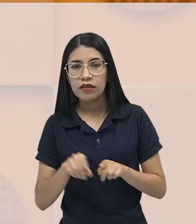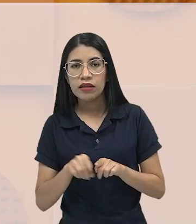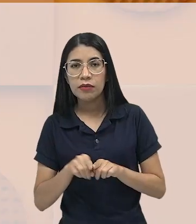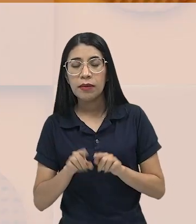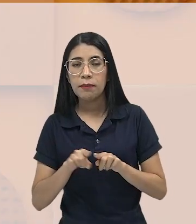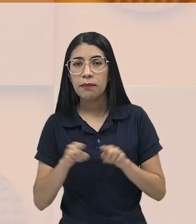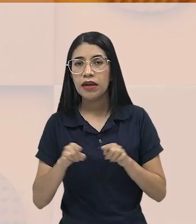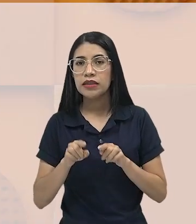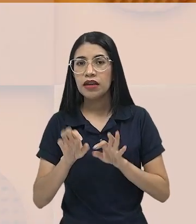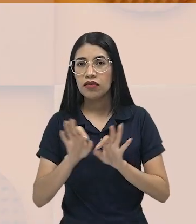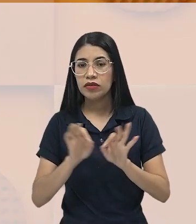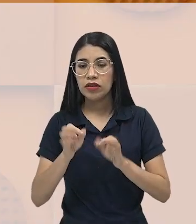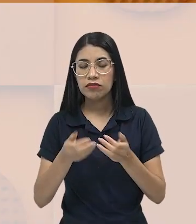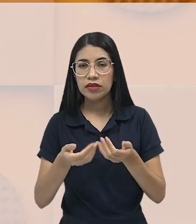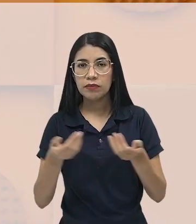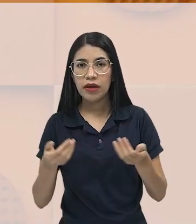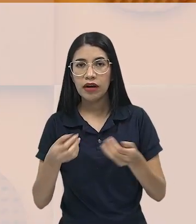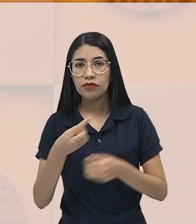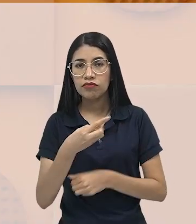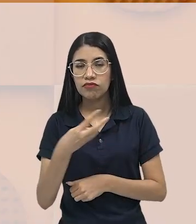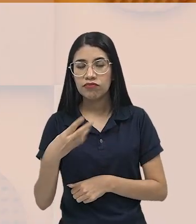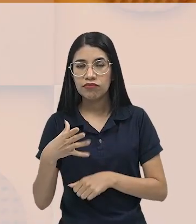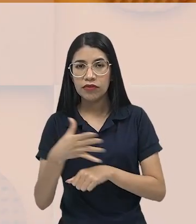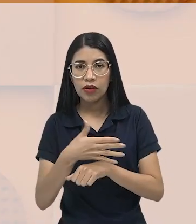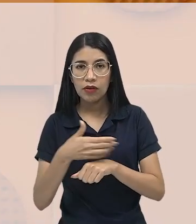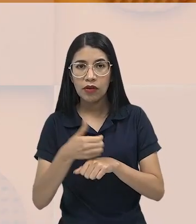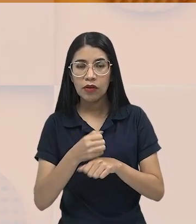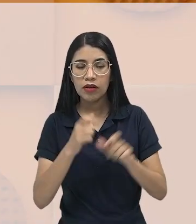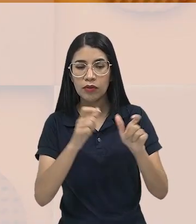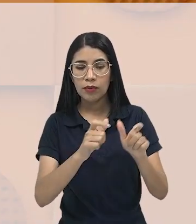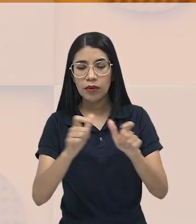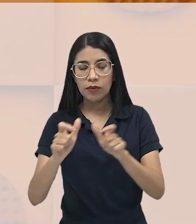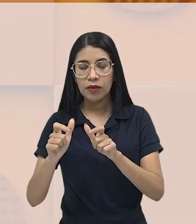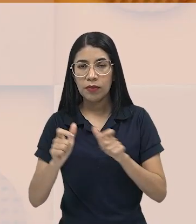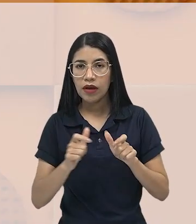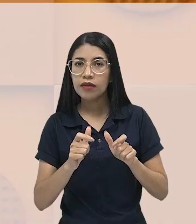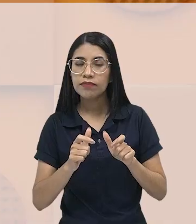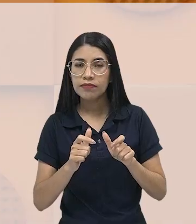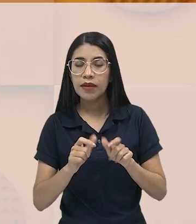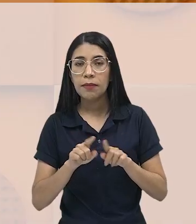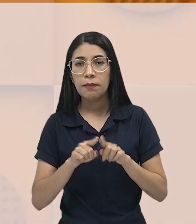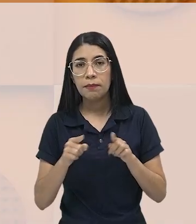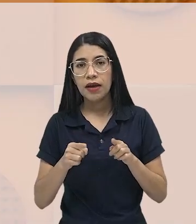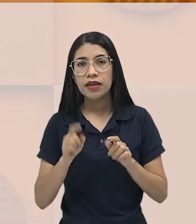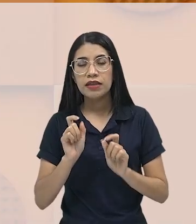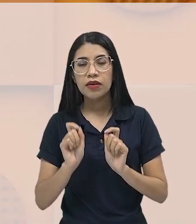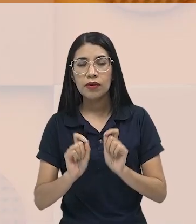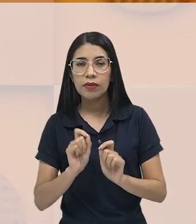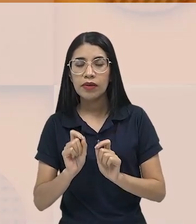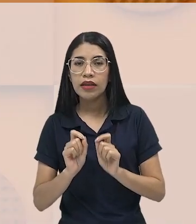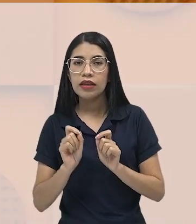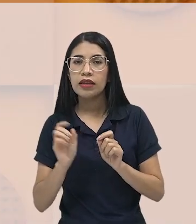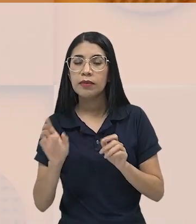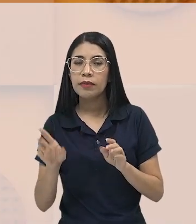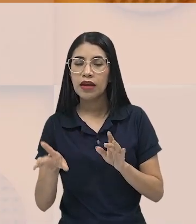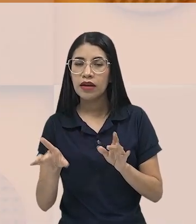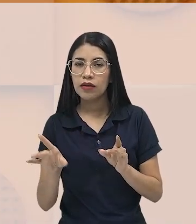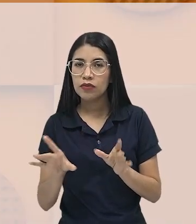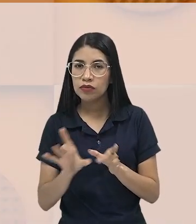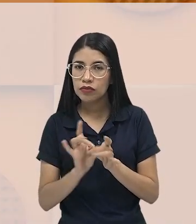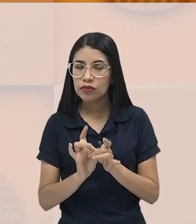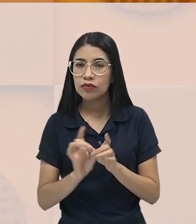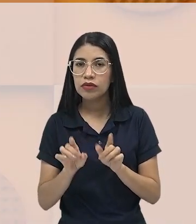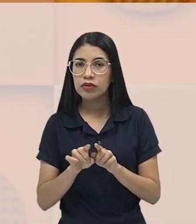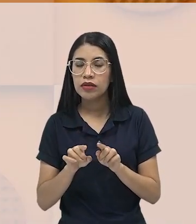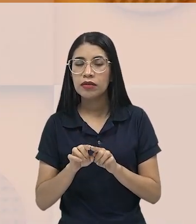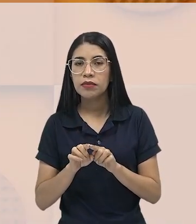dividir nessas 13 colônias. Por mais que nós falemos, as 13 colônias inglesas, vocês têm que entender que elas faziam parte ali